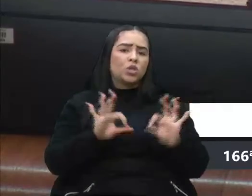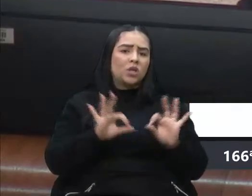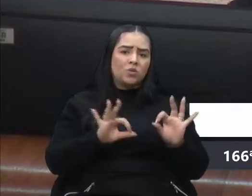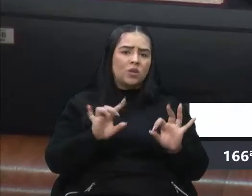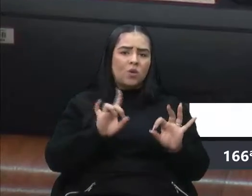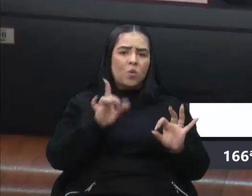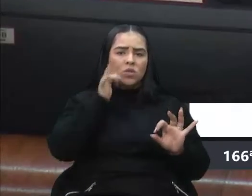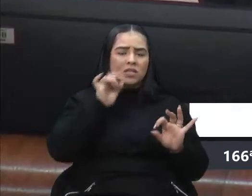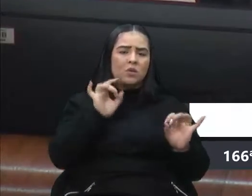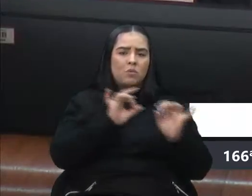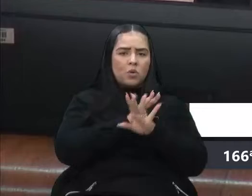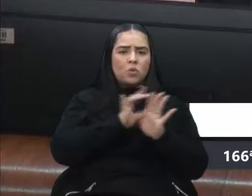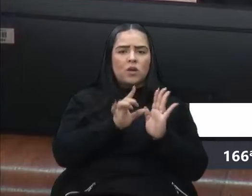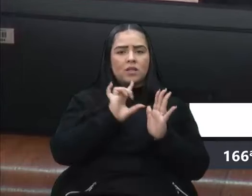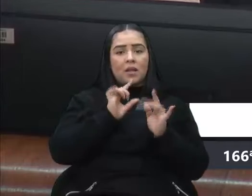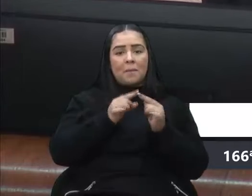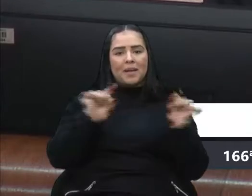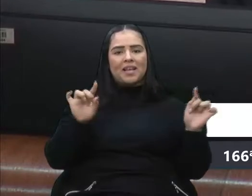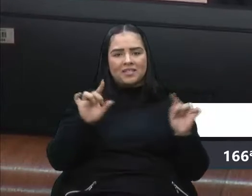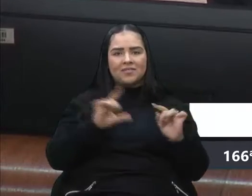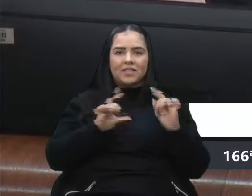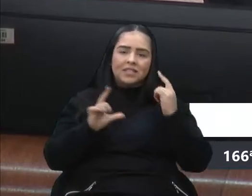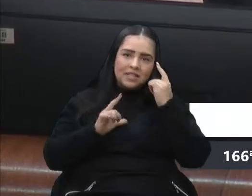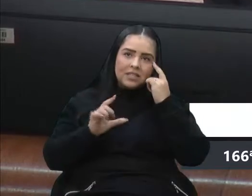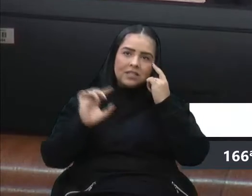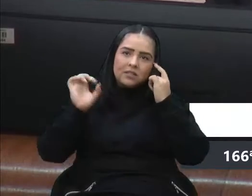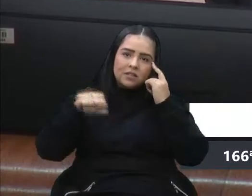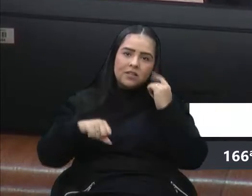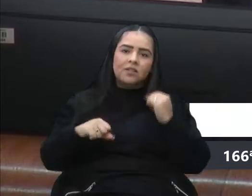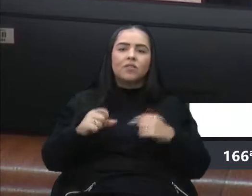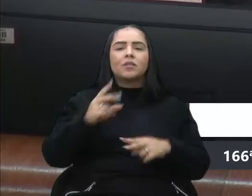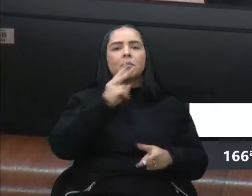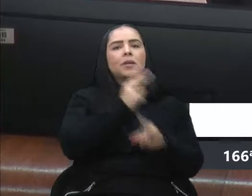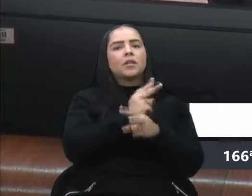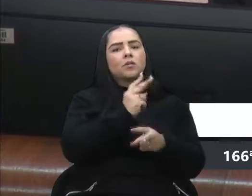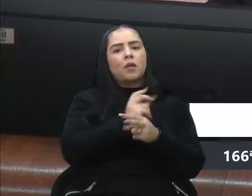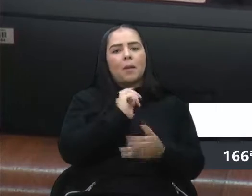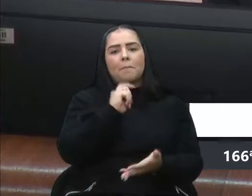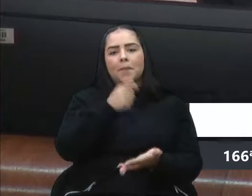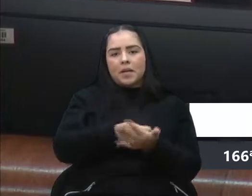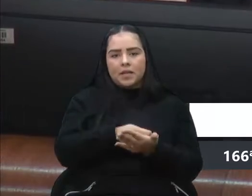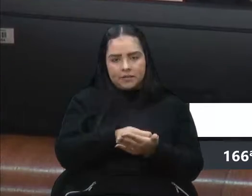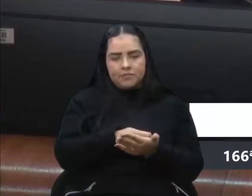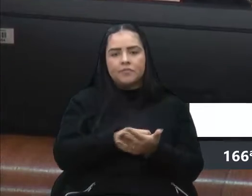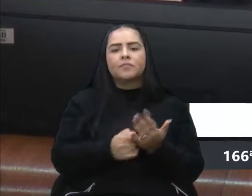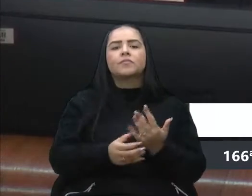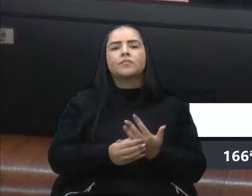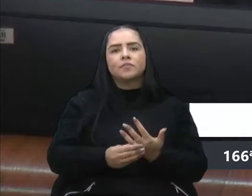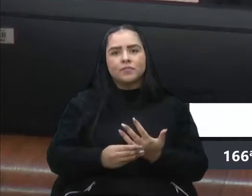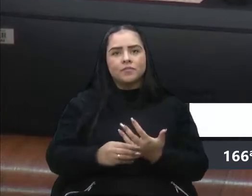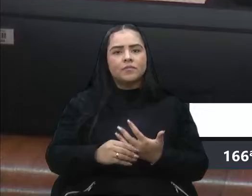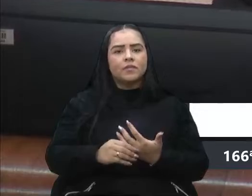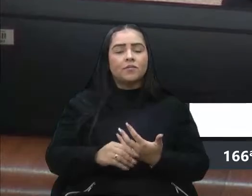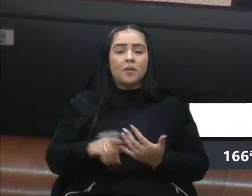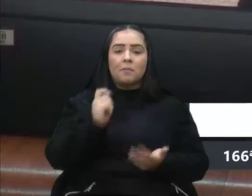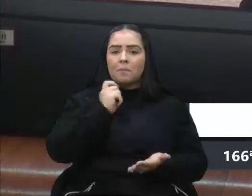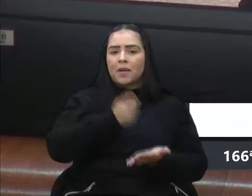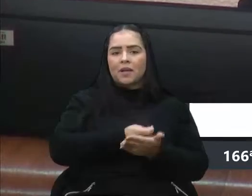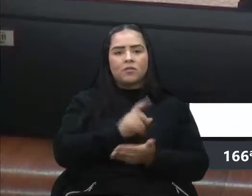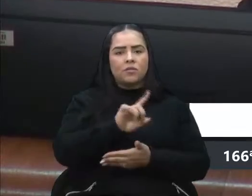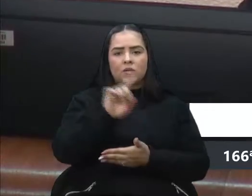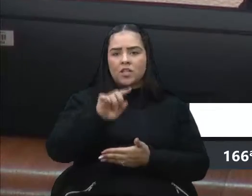seja, há previsão de verbas, se fará um empréstimo para pagar isso, vai ser pago e não vai ser com o dinheiro